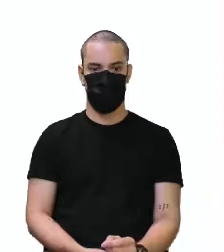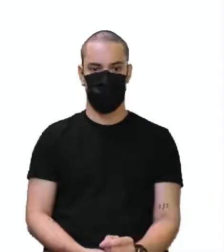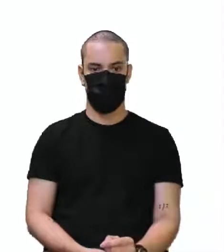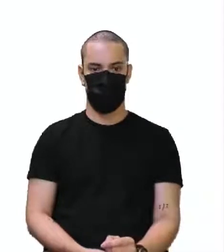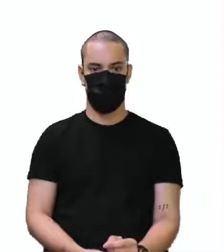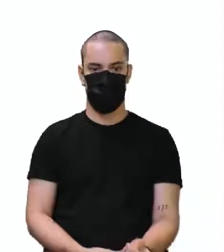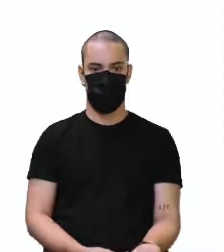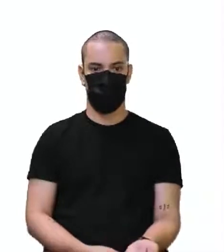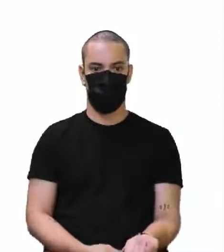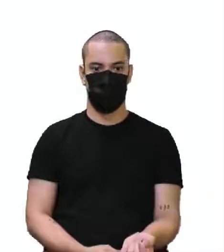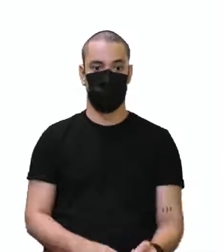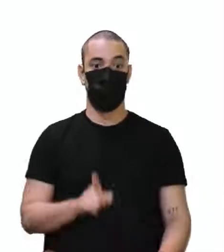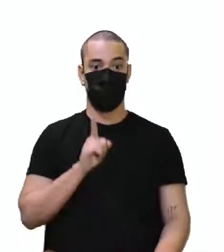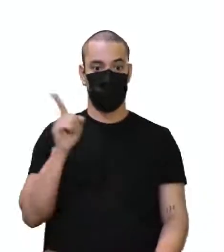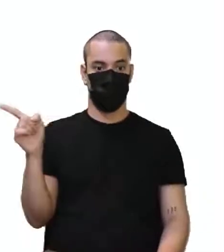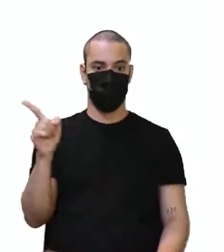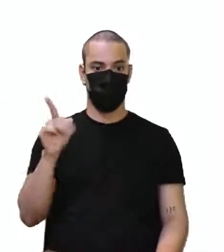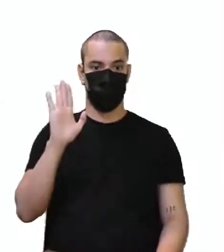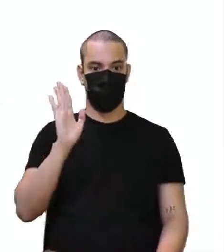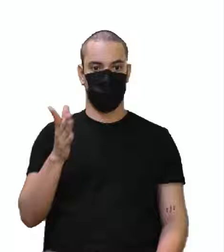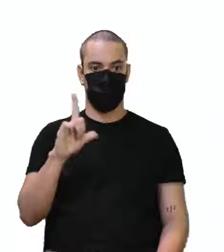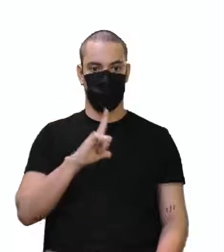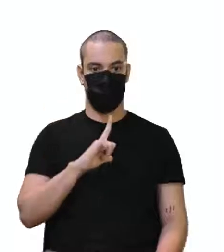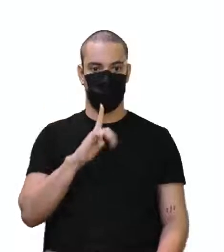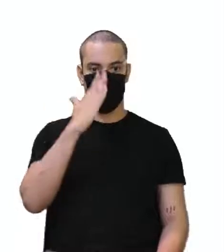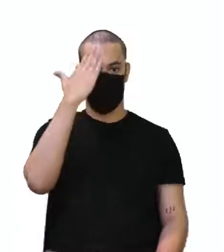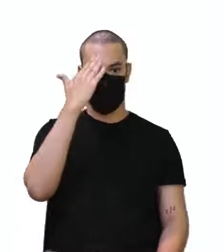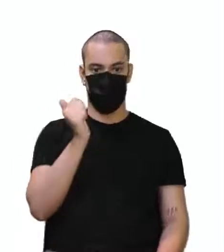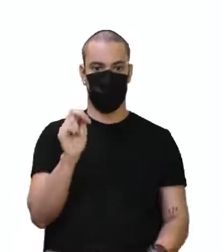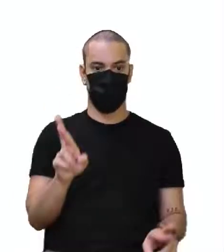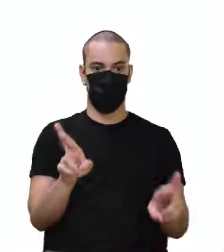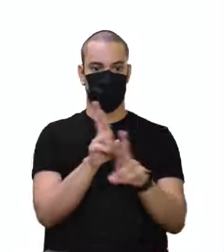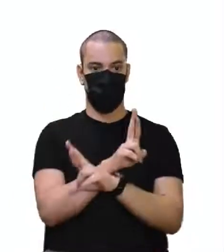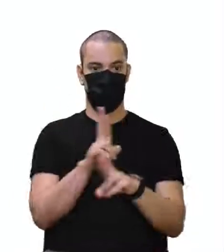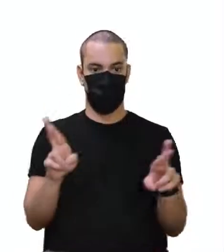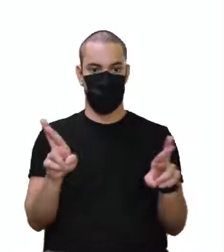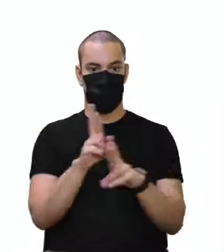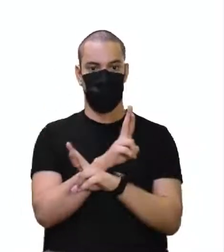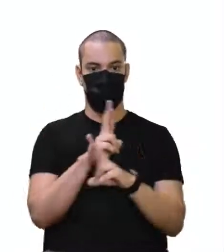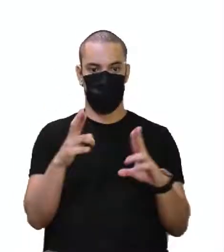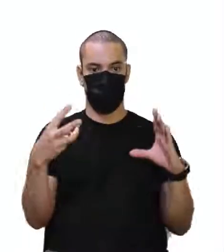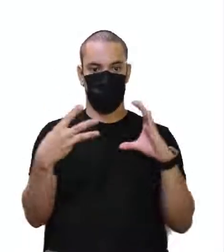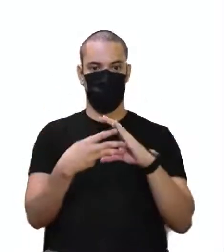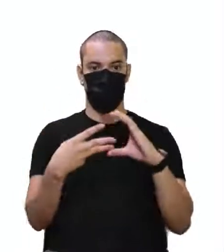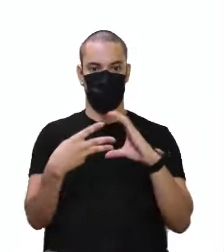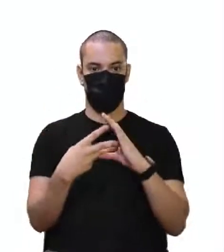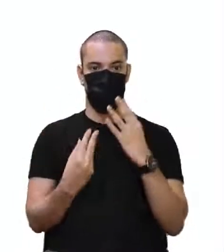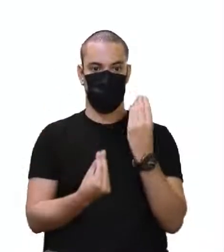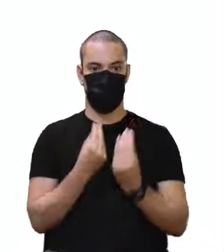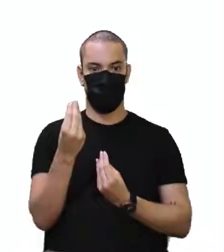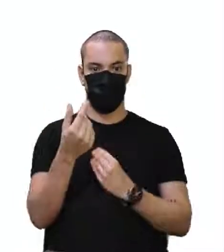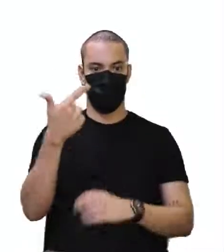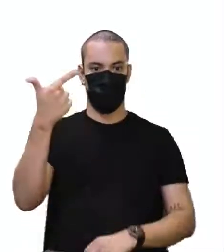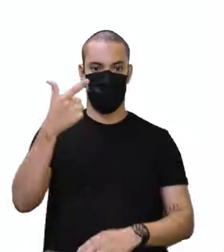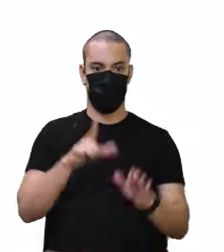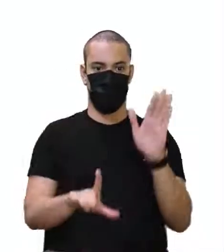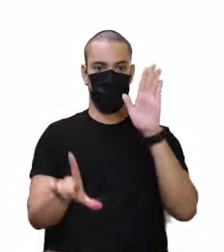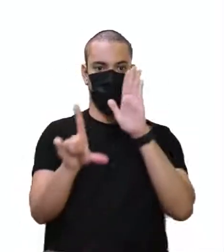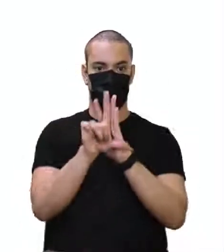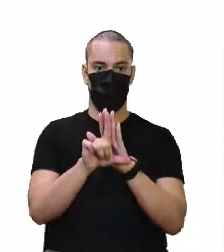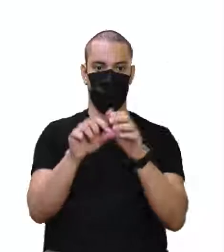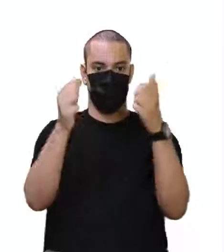vai estabelecer essa relação entre esse processo de divisão celular com a segunda lei. Tá falando de